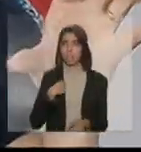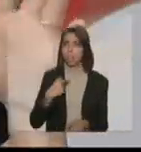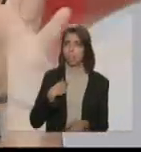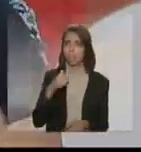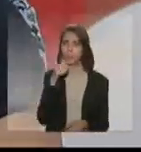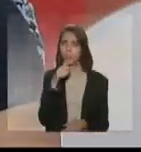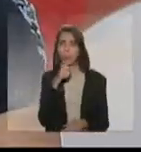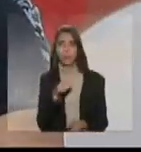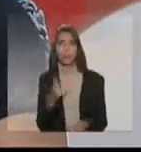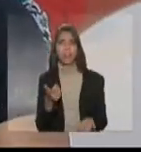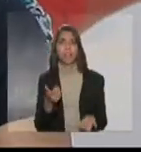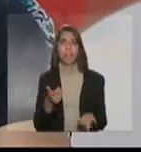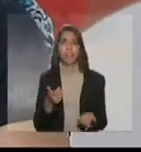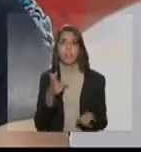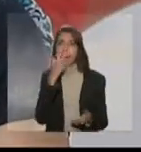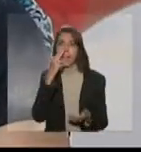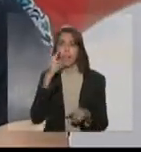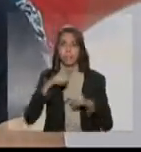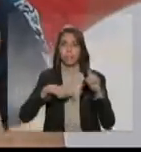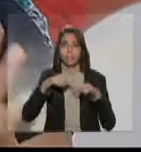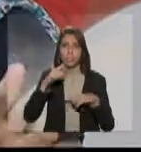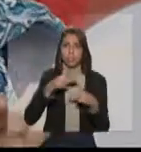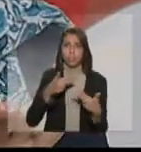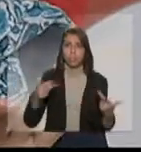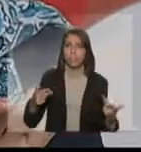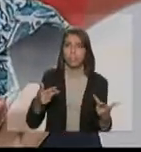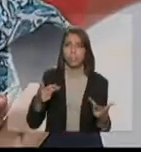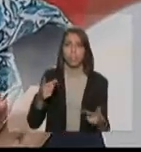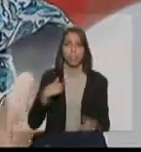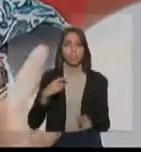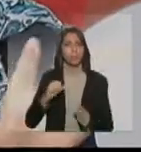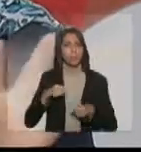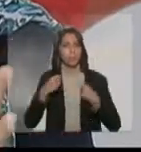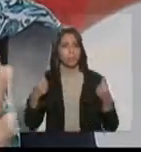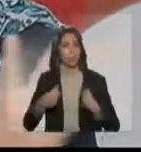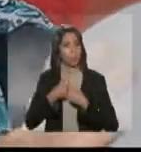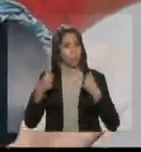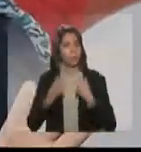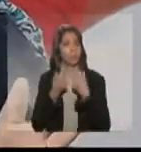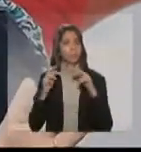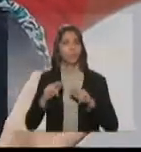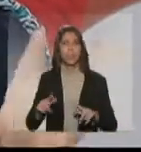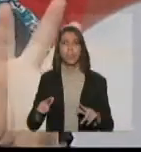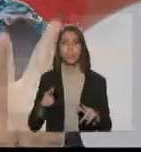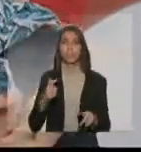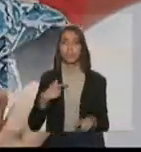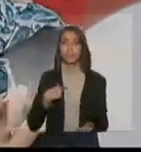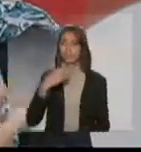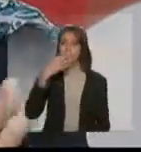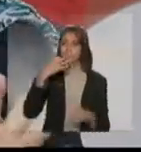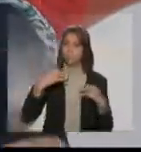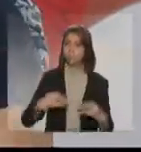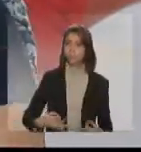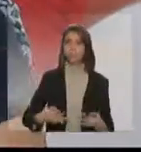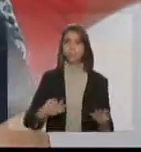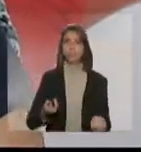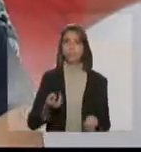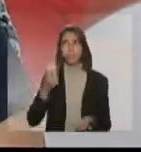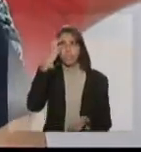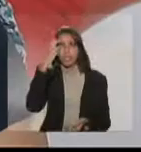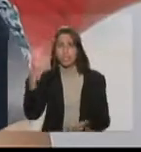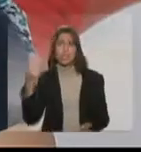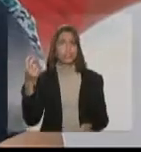imagem de eu sou é o objeto sexual eu acho que minha luta tem que ser diferente a minha luta é pela intelectualidade